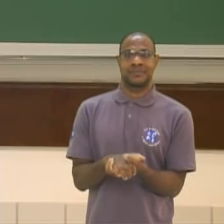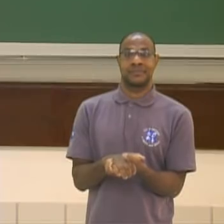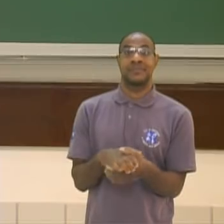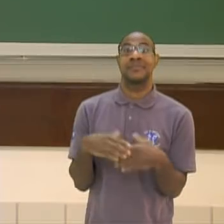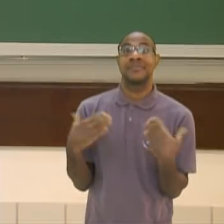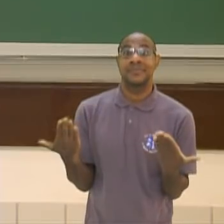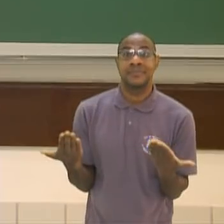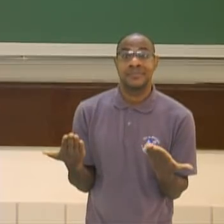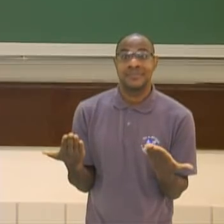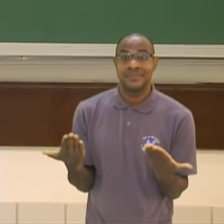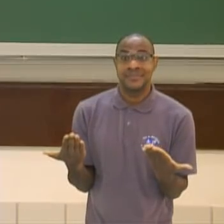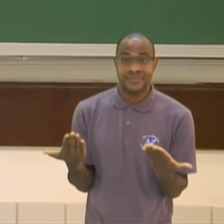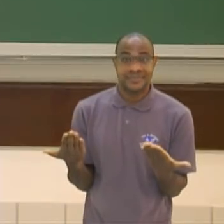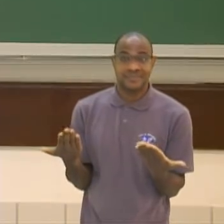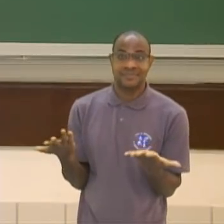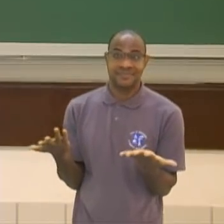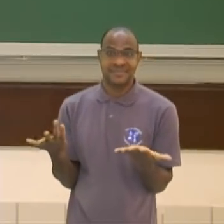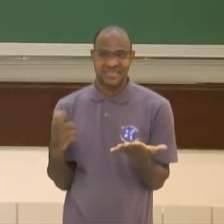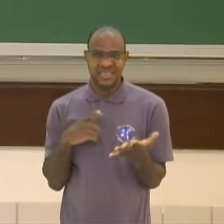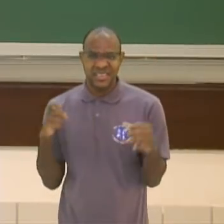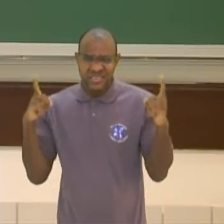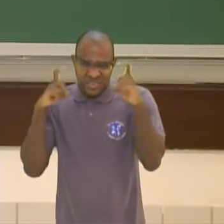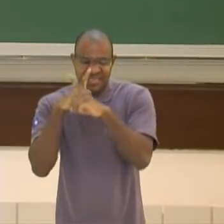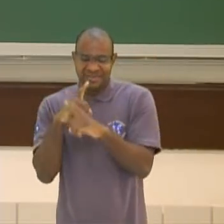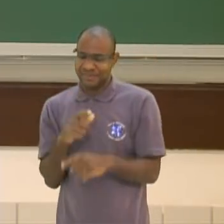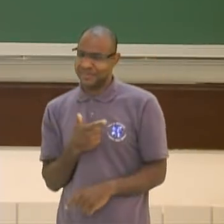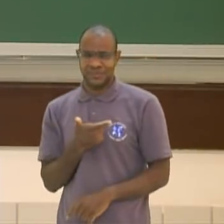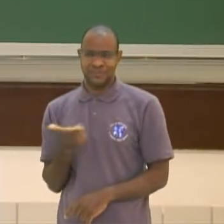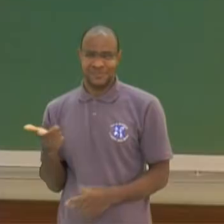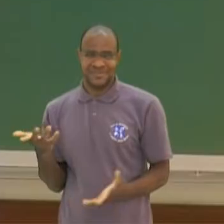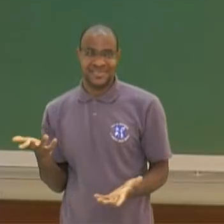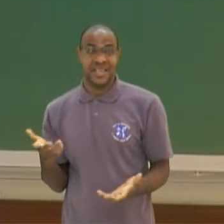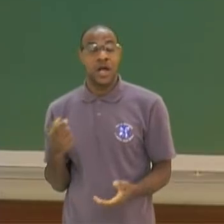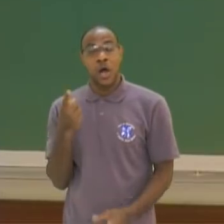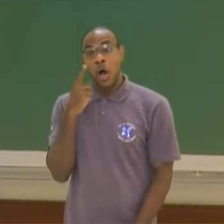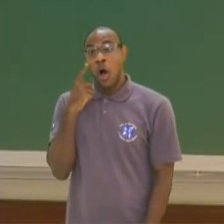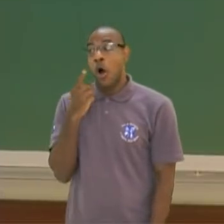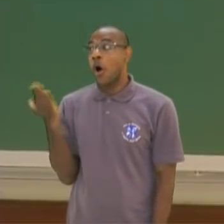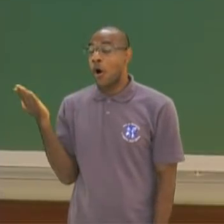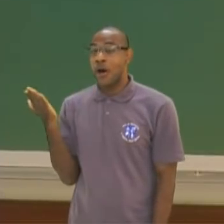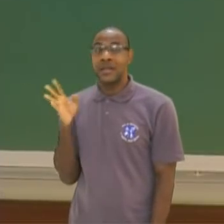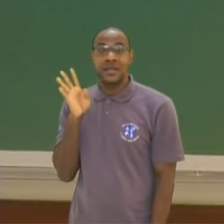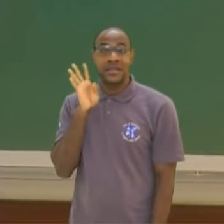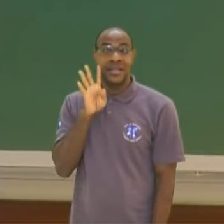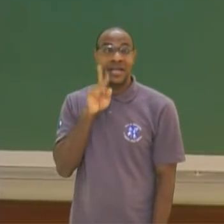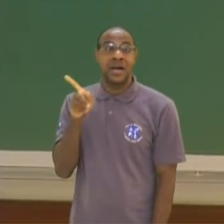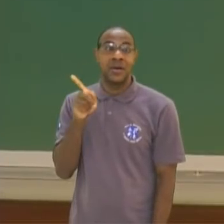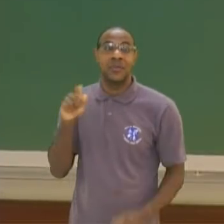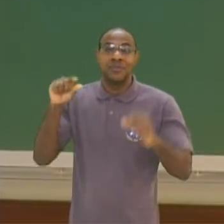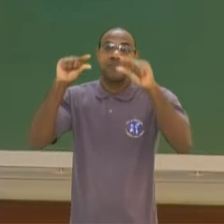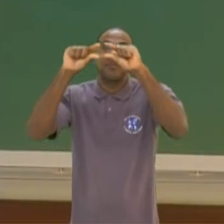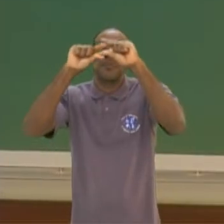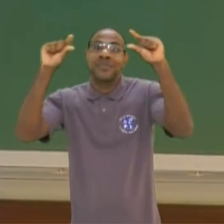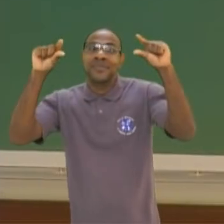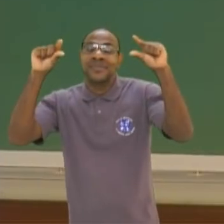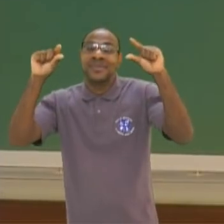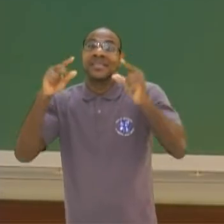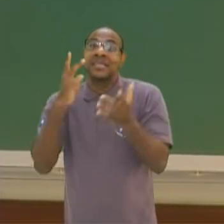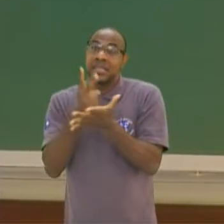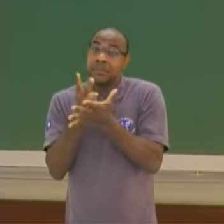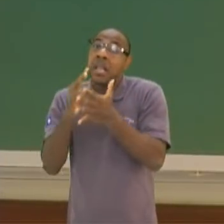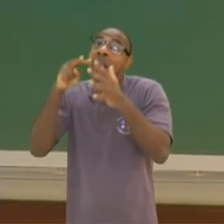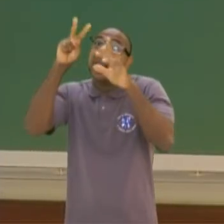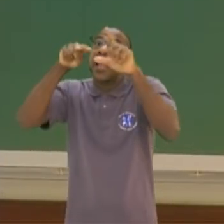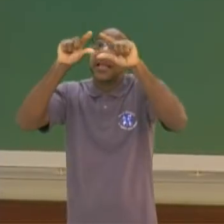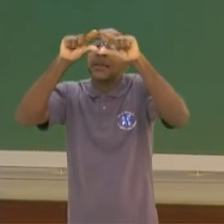E aí, teve dificuldade nesse? Muito provavelmente não. Olha que legal o enunciado. Toda vez eu falo,